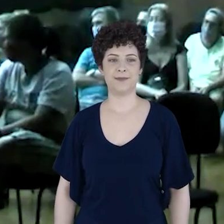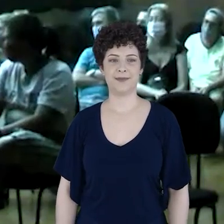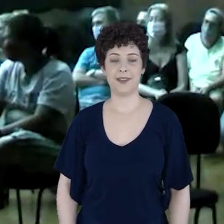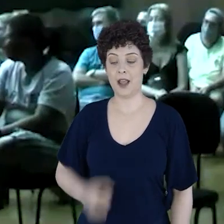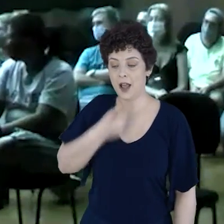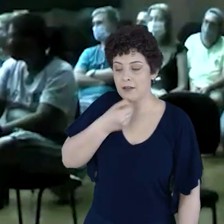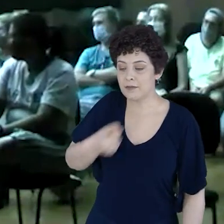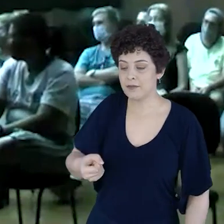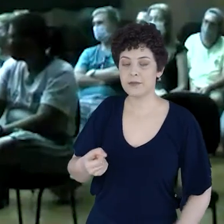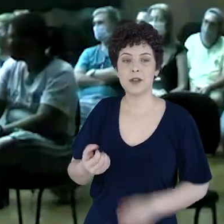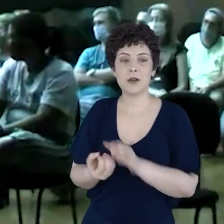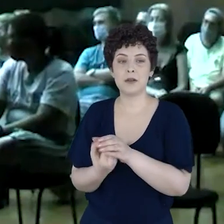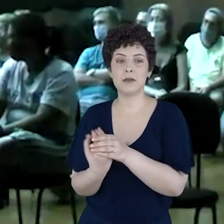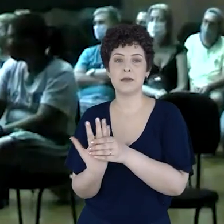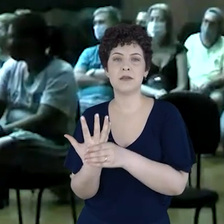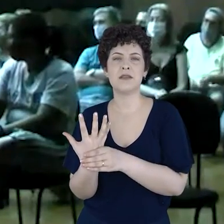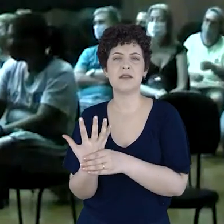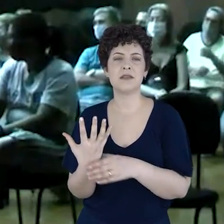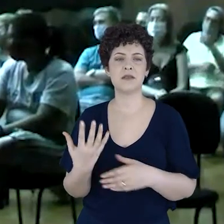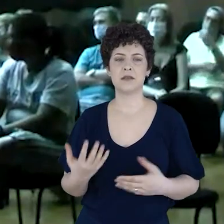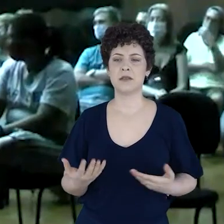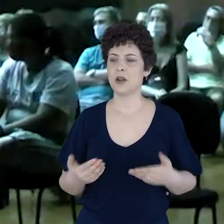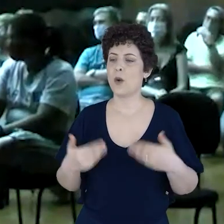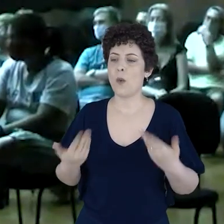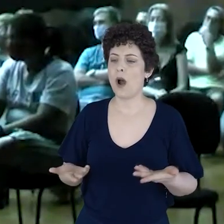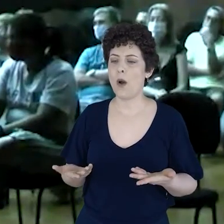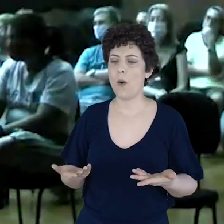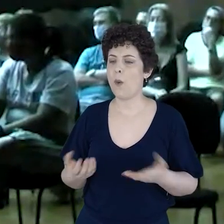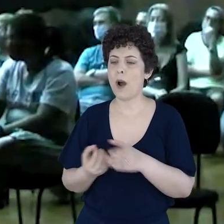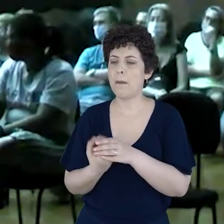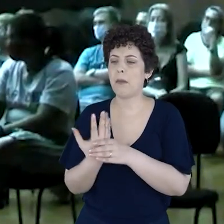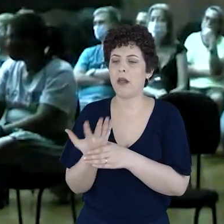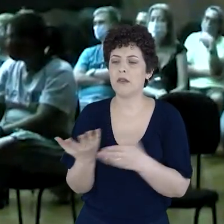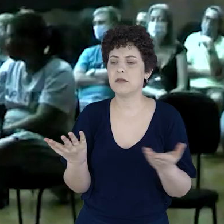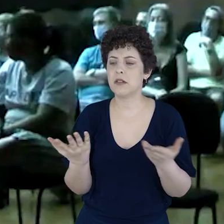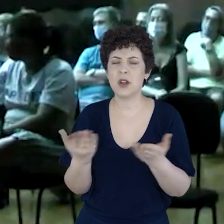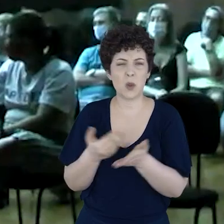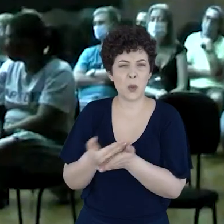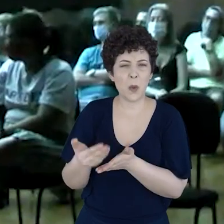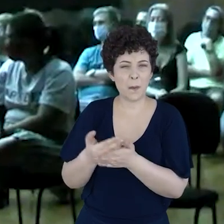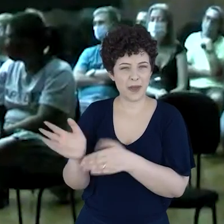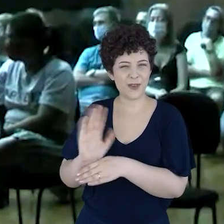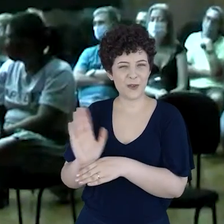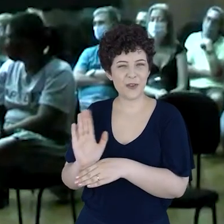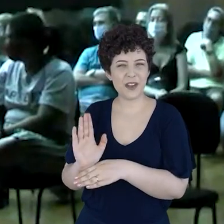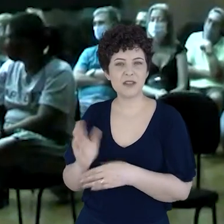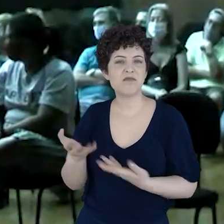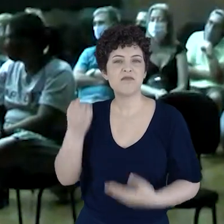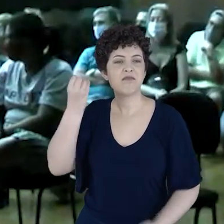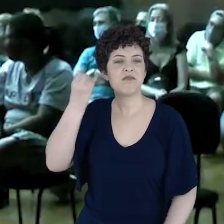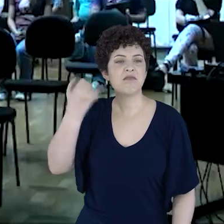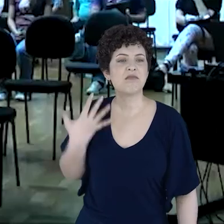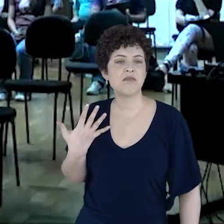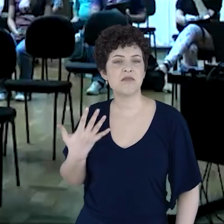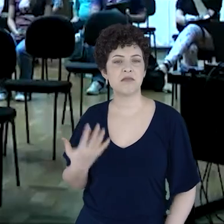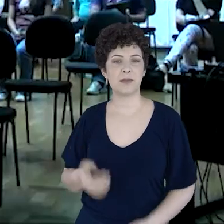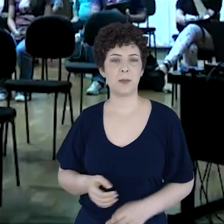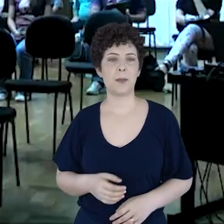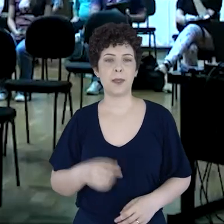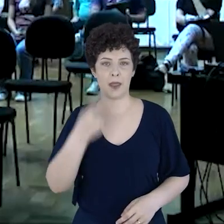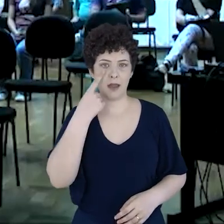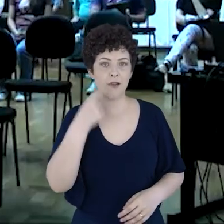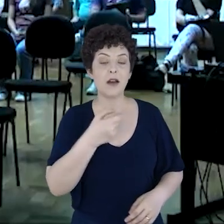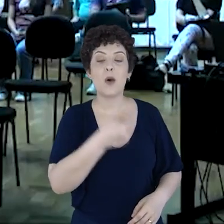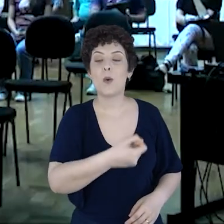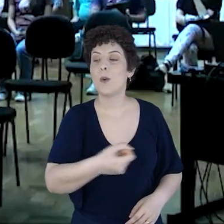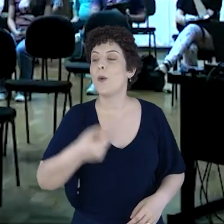Em um auditório. A planta. Dezenas de pessoas sentadas. A planta no começo do vídeo. Acha que...